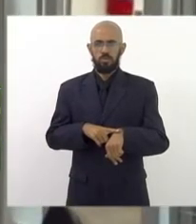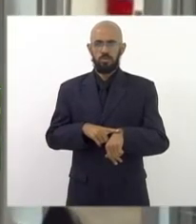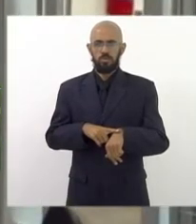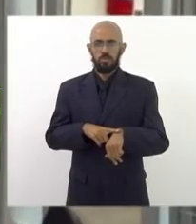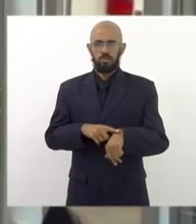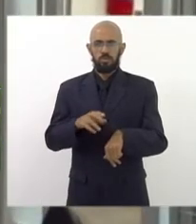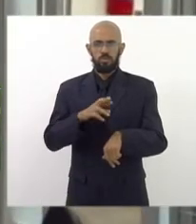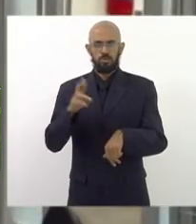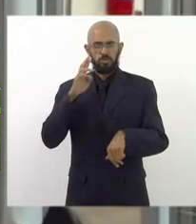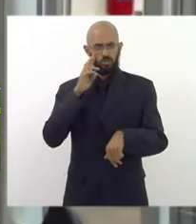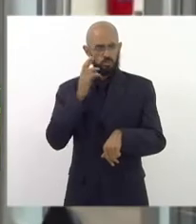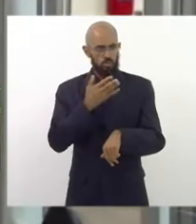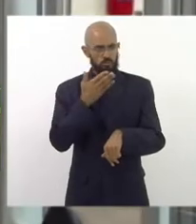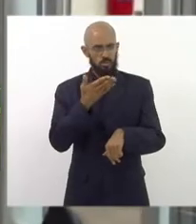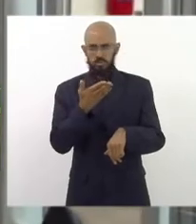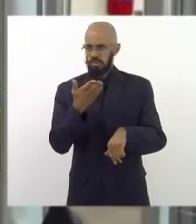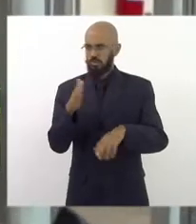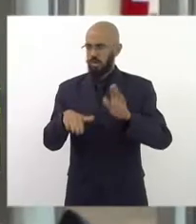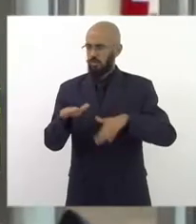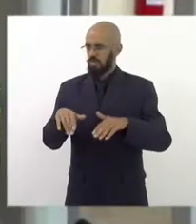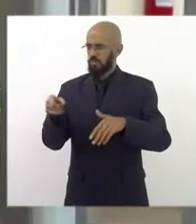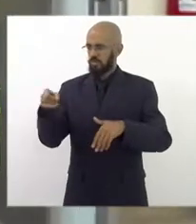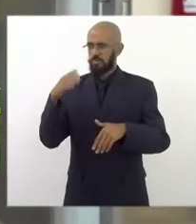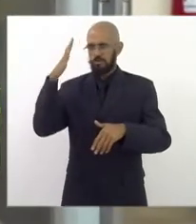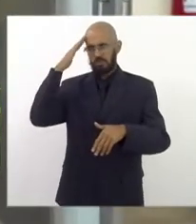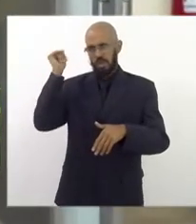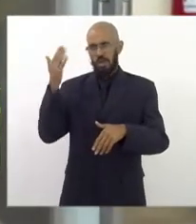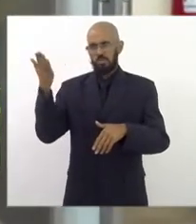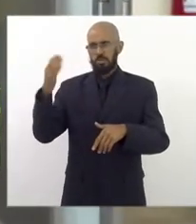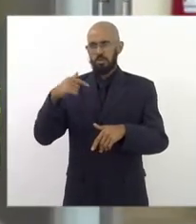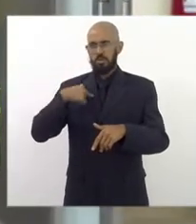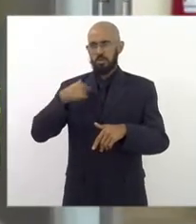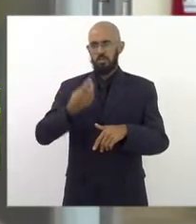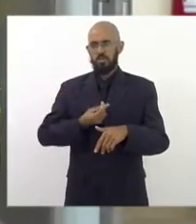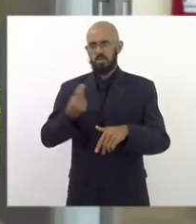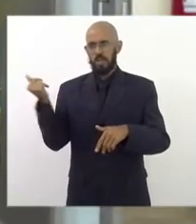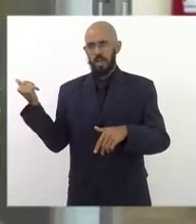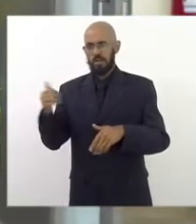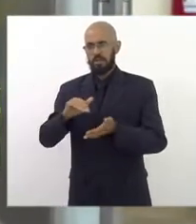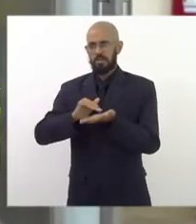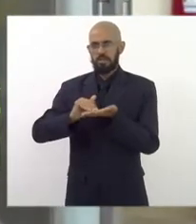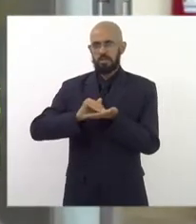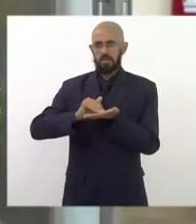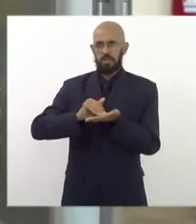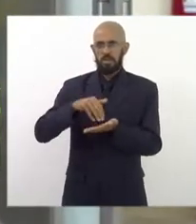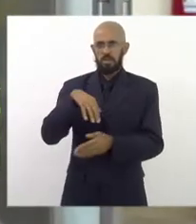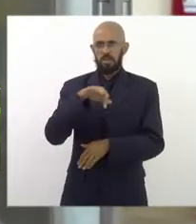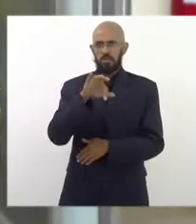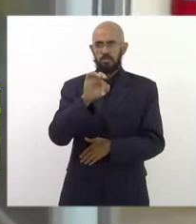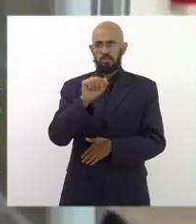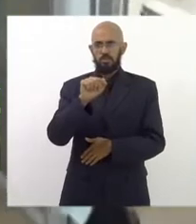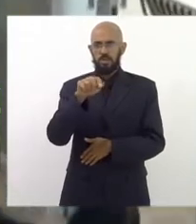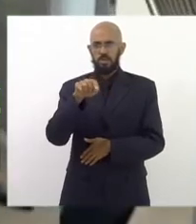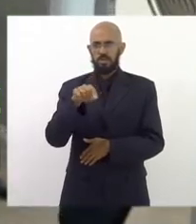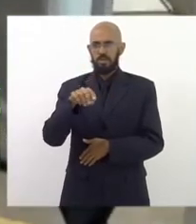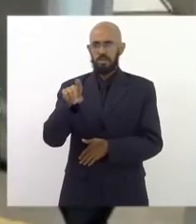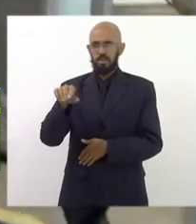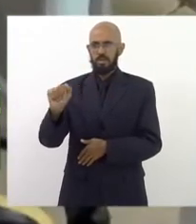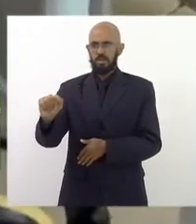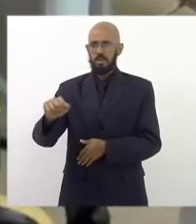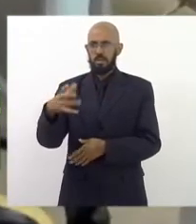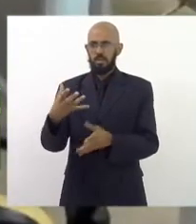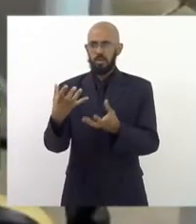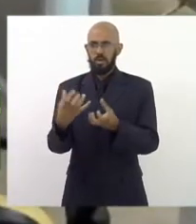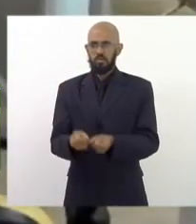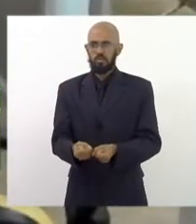tomado conhecimento, né? Eu estou saindo da Secretaria de Fazenda hoje e assumindo a Secretaria de